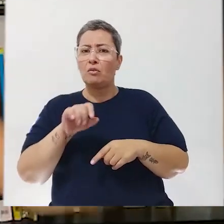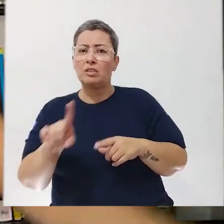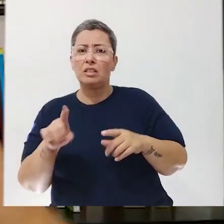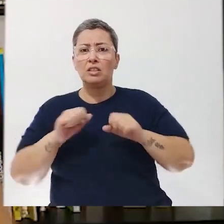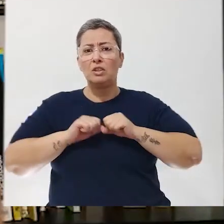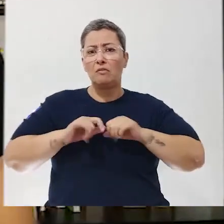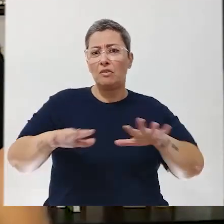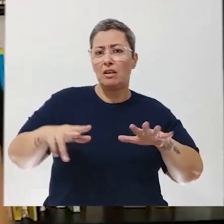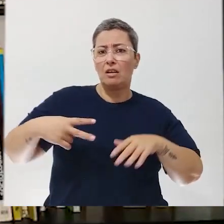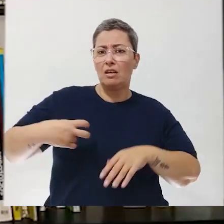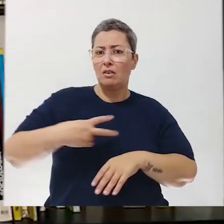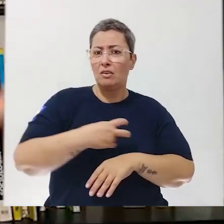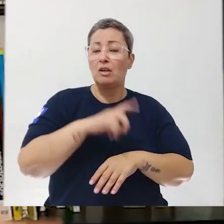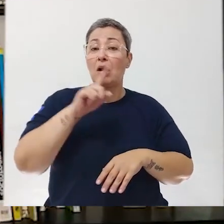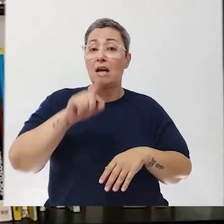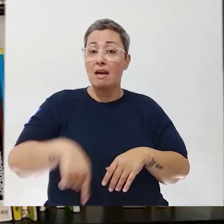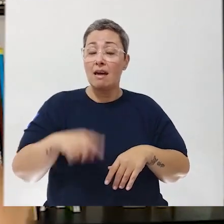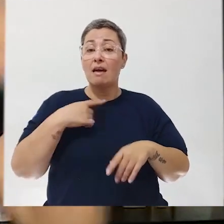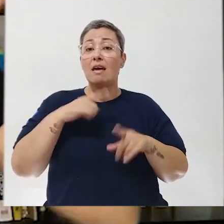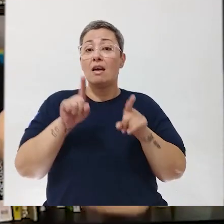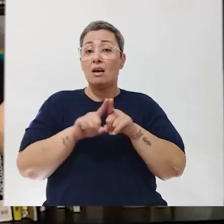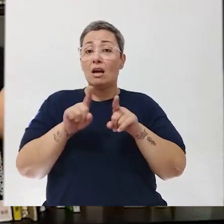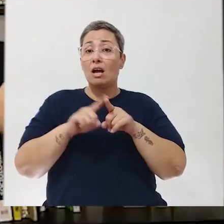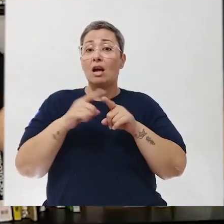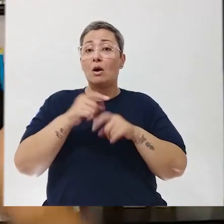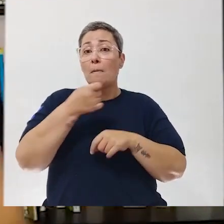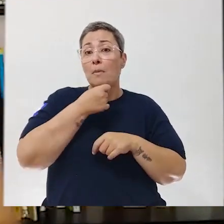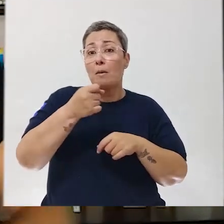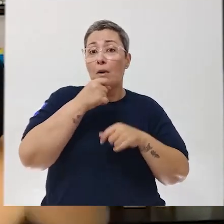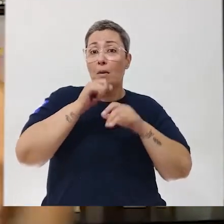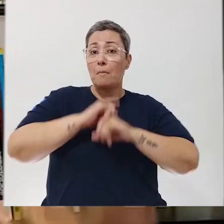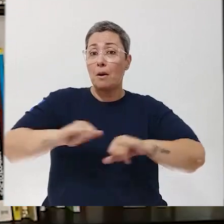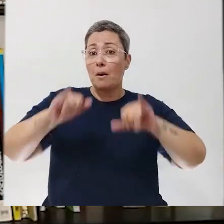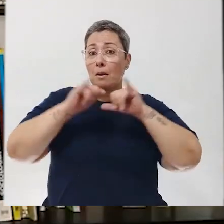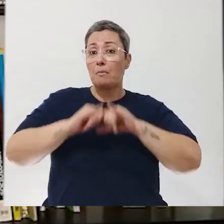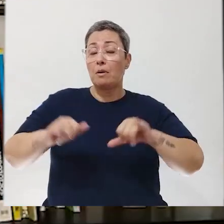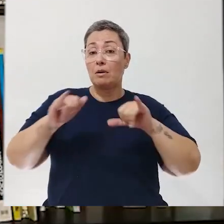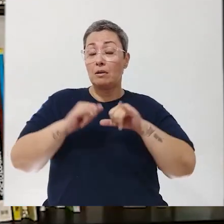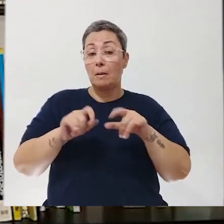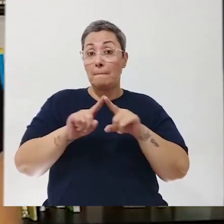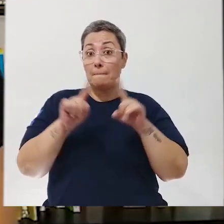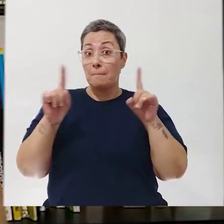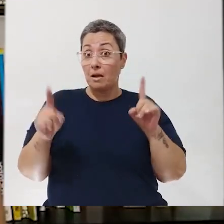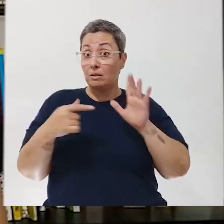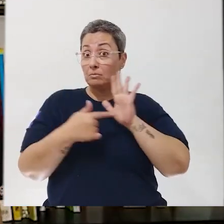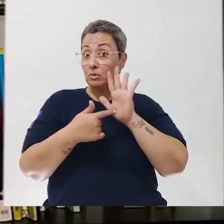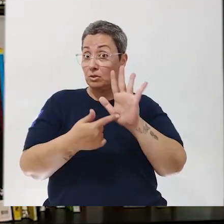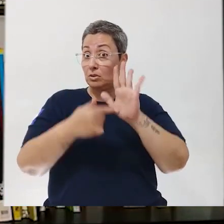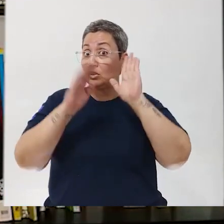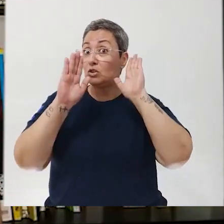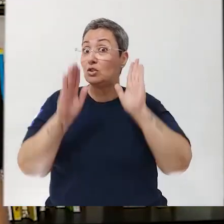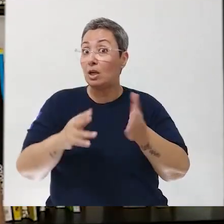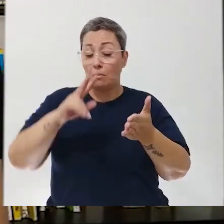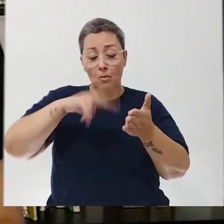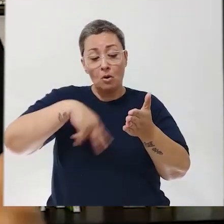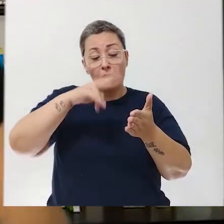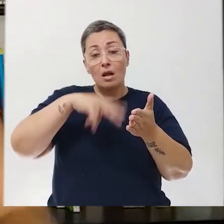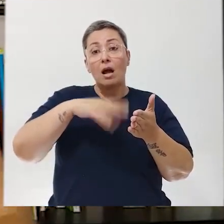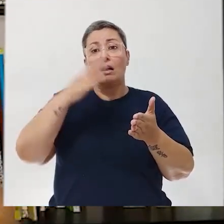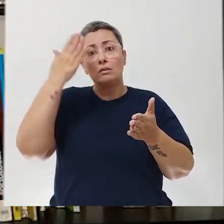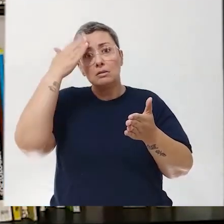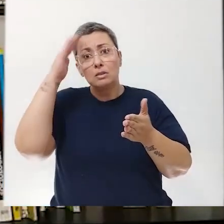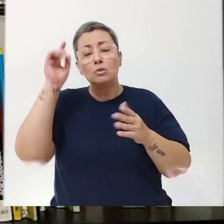Covid-19, pandemia e vírus é através desses noticiários, dessas reportagens. Mas como eu mostrei, a gente pode ler